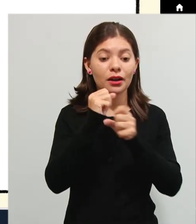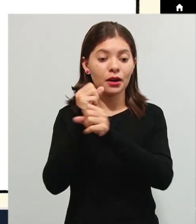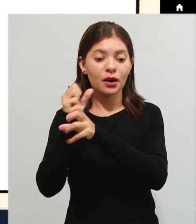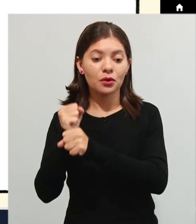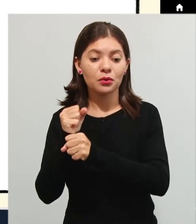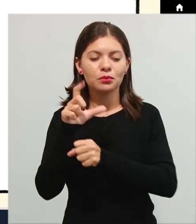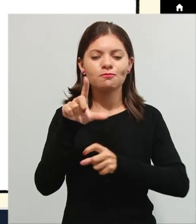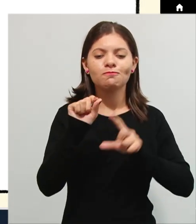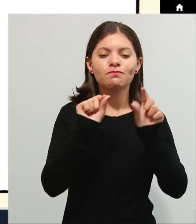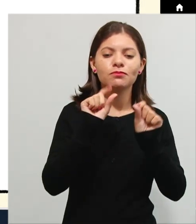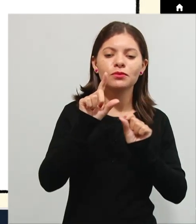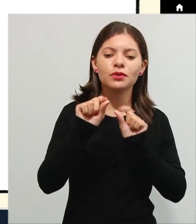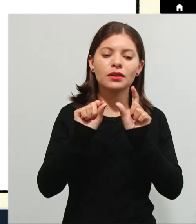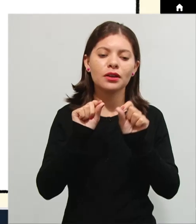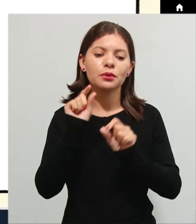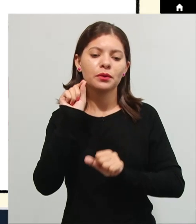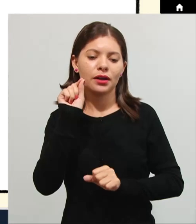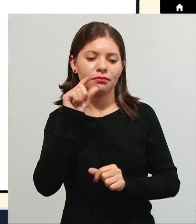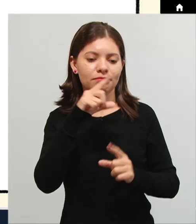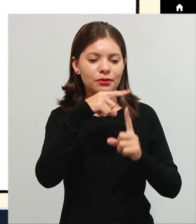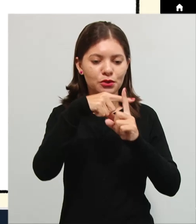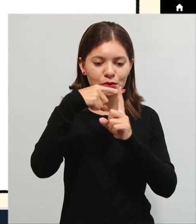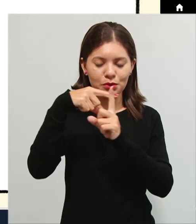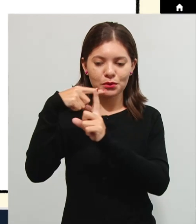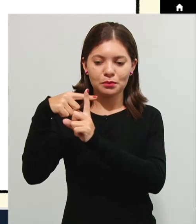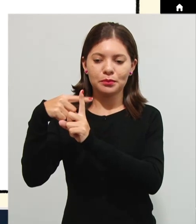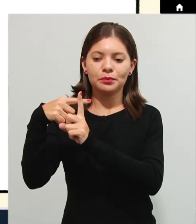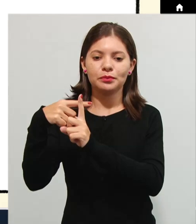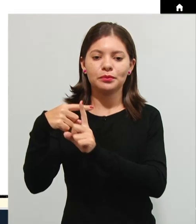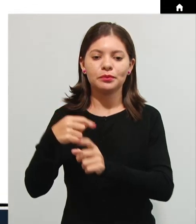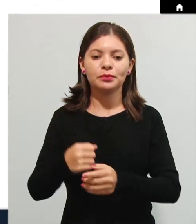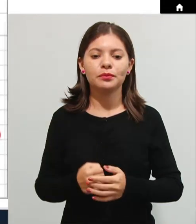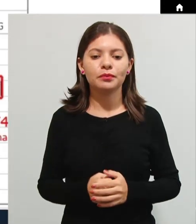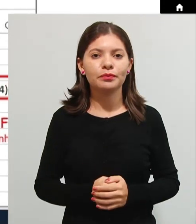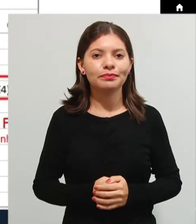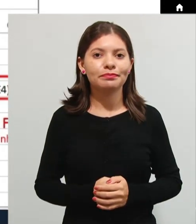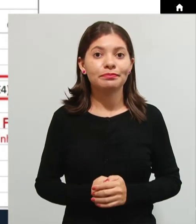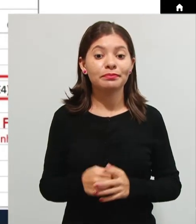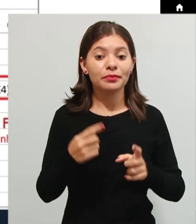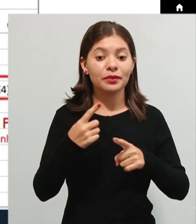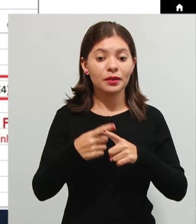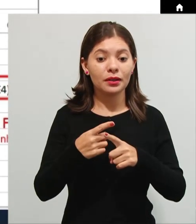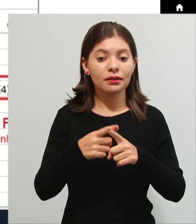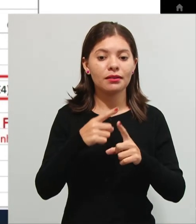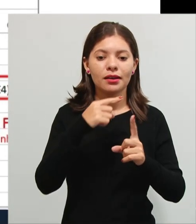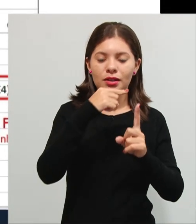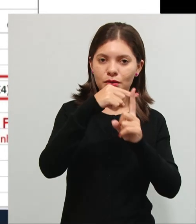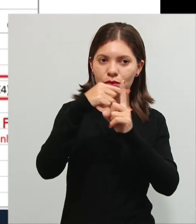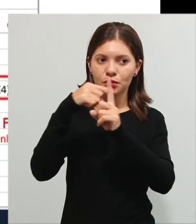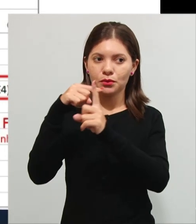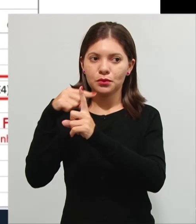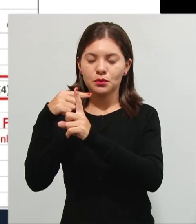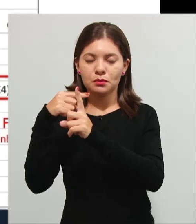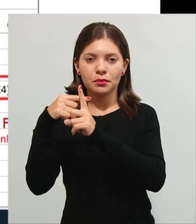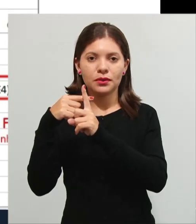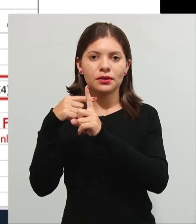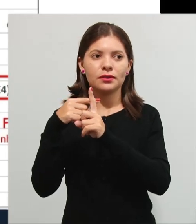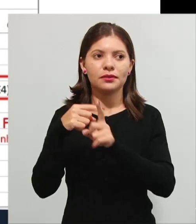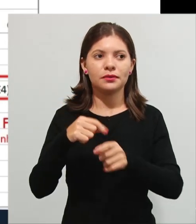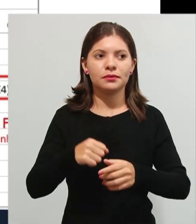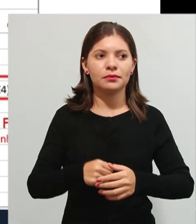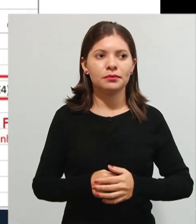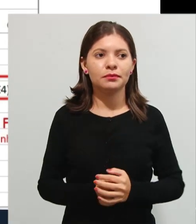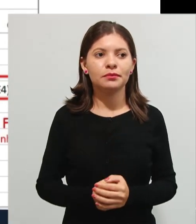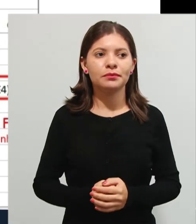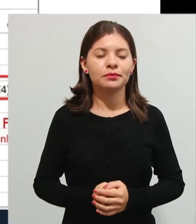vai inserir fórmulas e vamos escolher a opção soma, ok? Porque a soma é quem